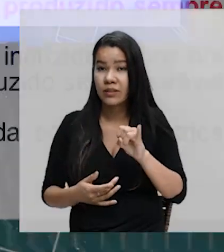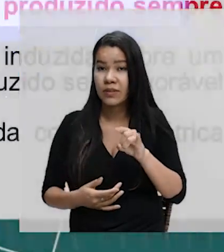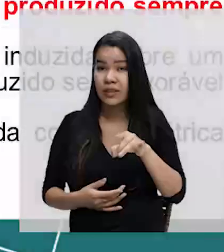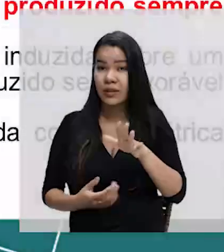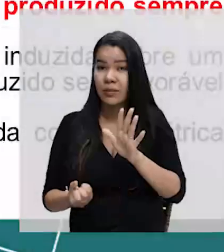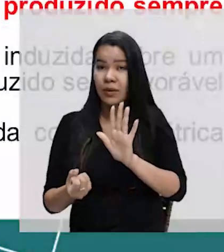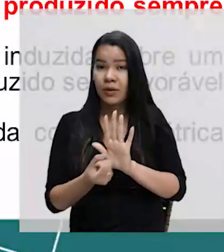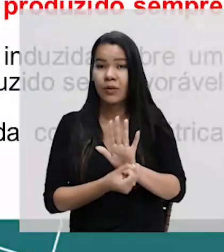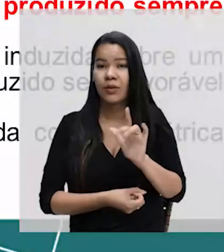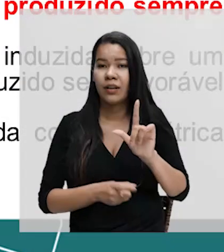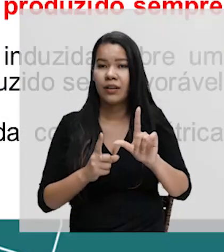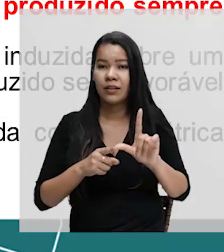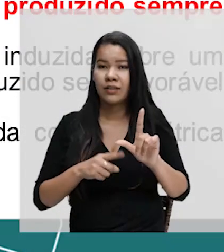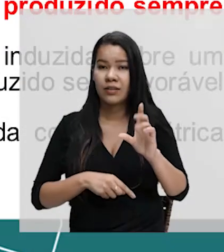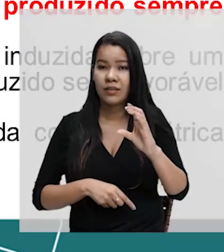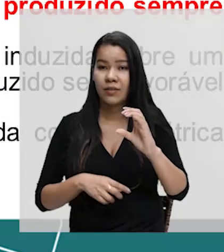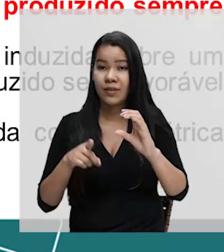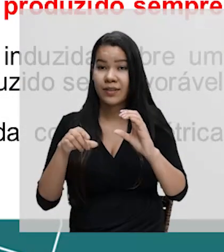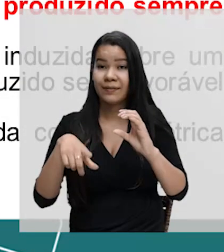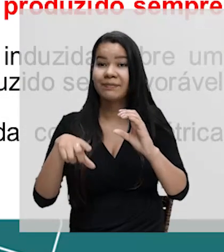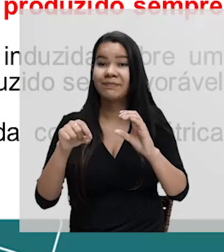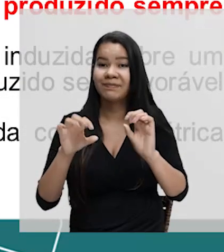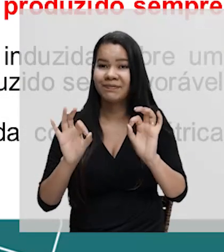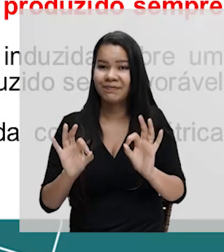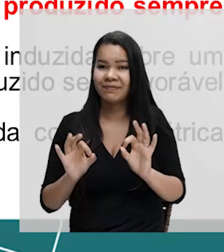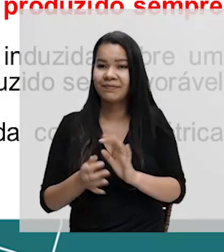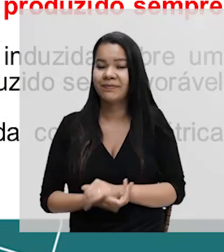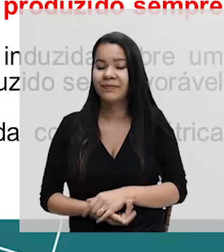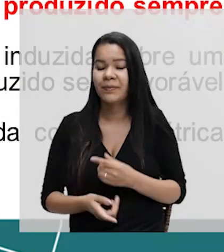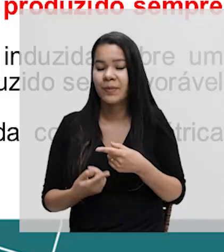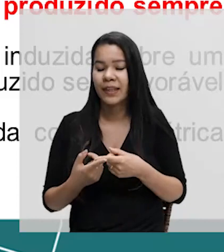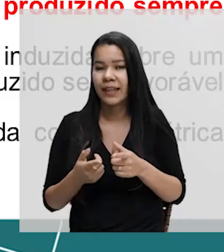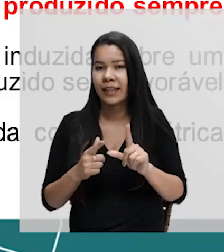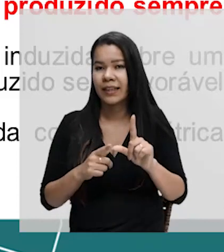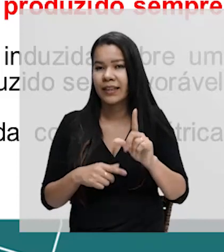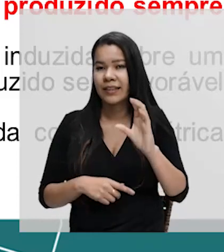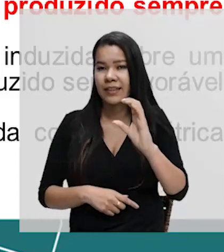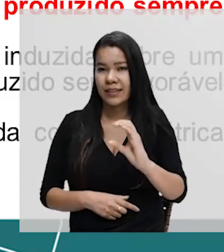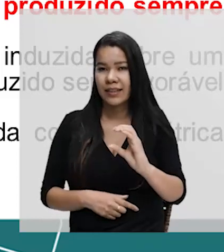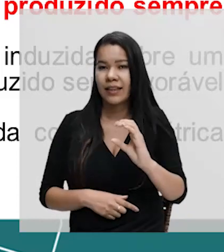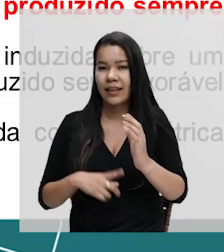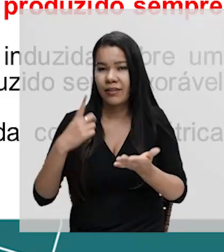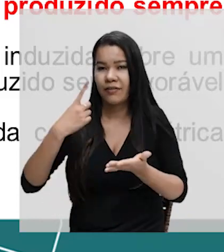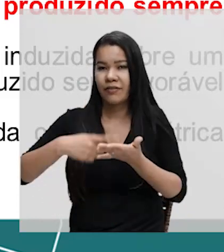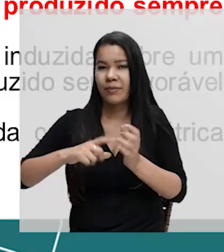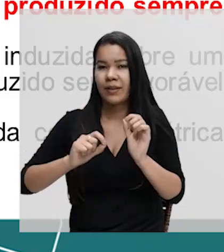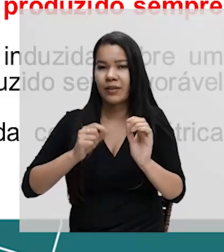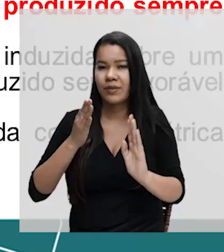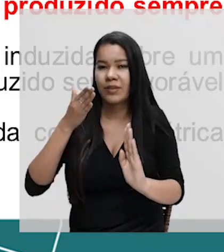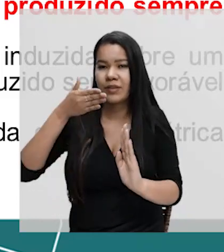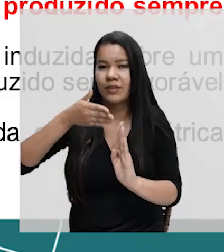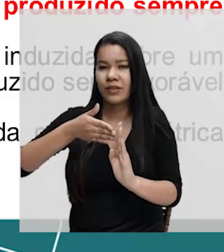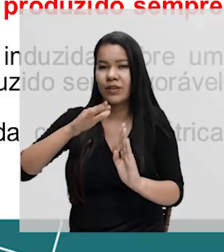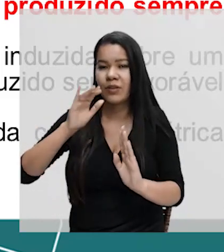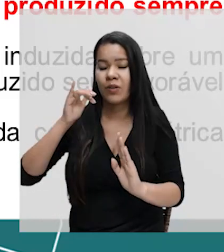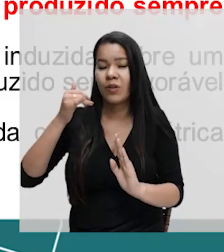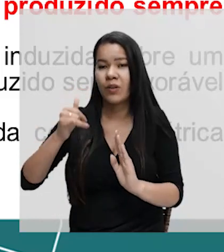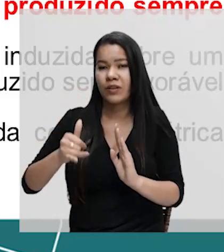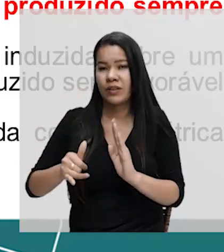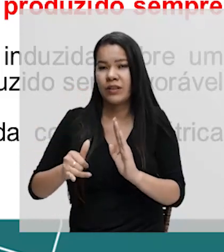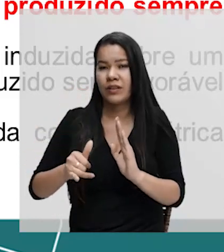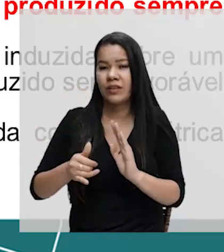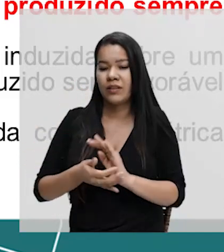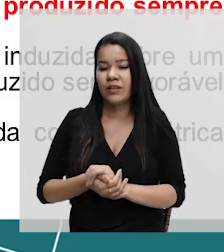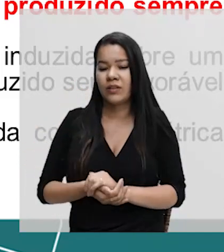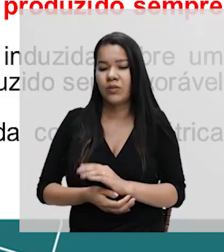a questão, né? A letra C, né, diz o seguinte, ó, que a lei de Lenz afirma que o sentido da corrente elétrica induzida em um circuito ou